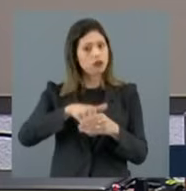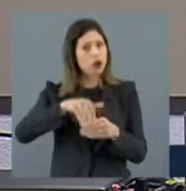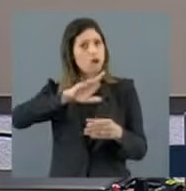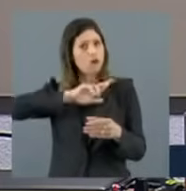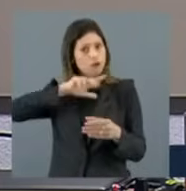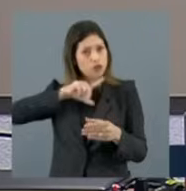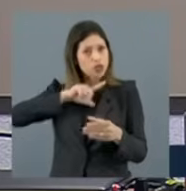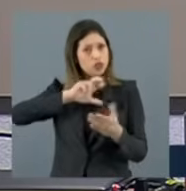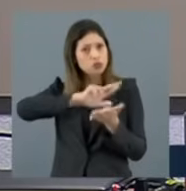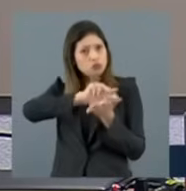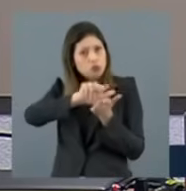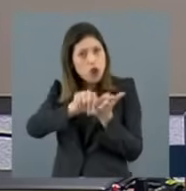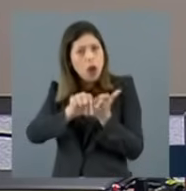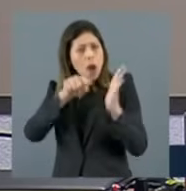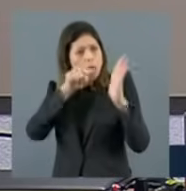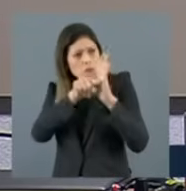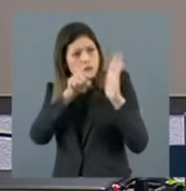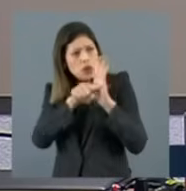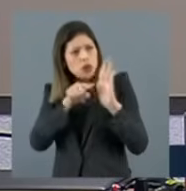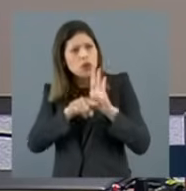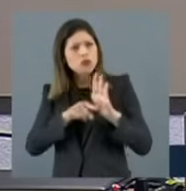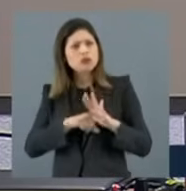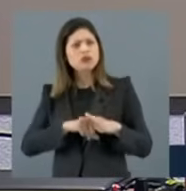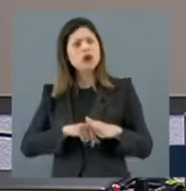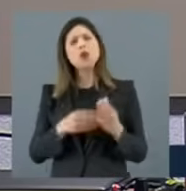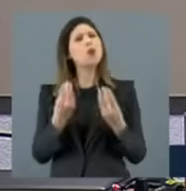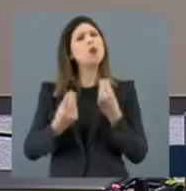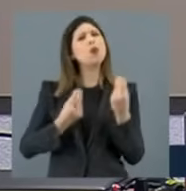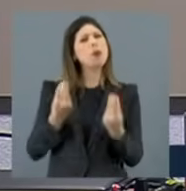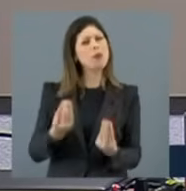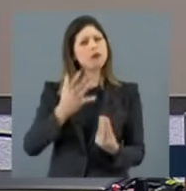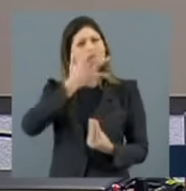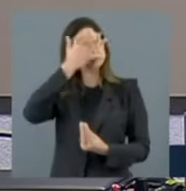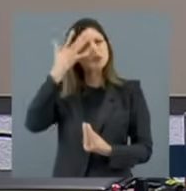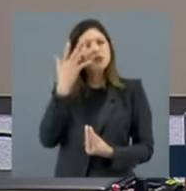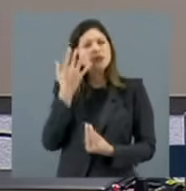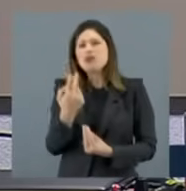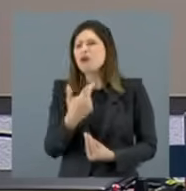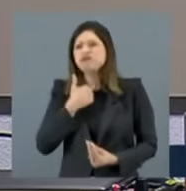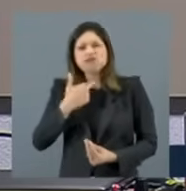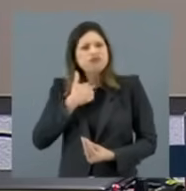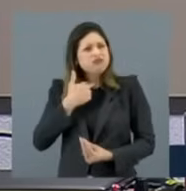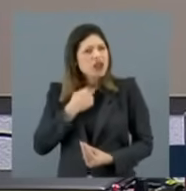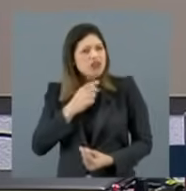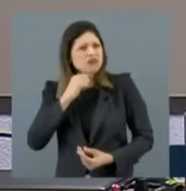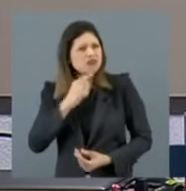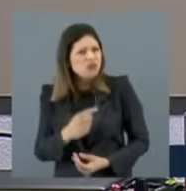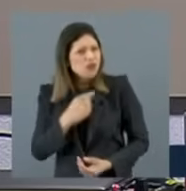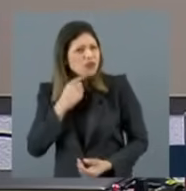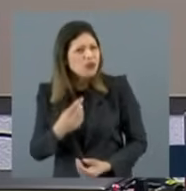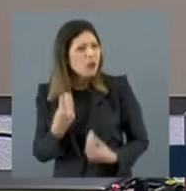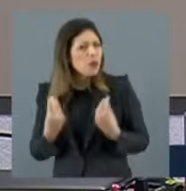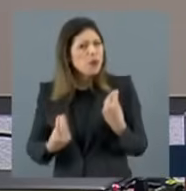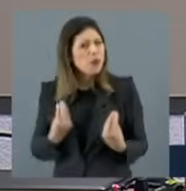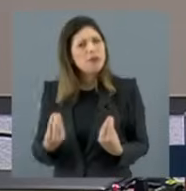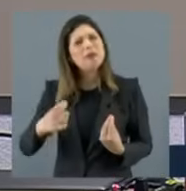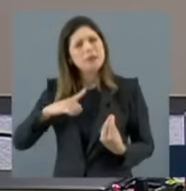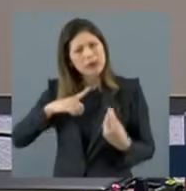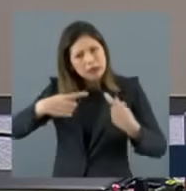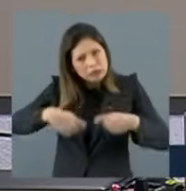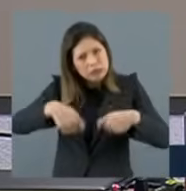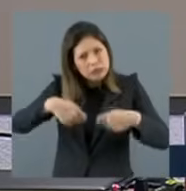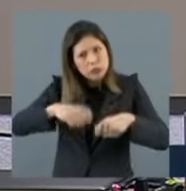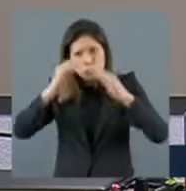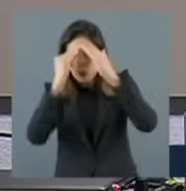Um cidadão não pode duvidar. Você tem que ter uma obediência